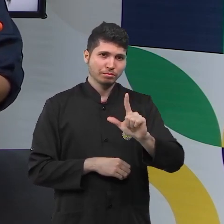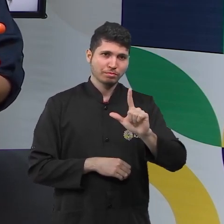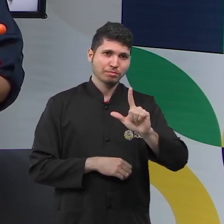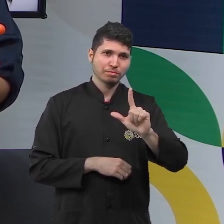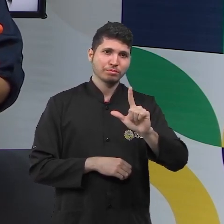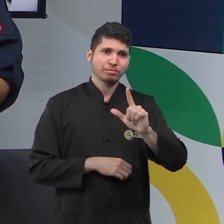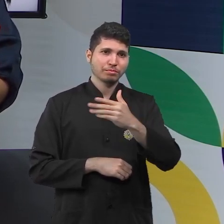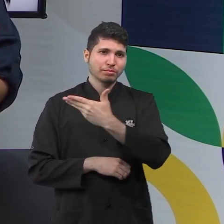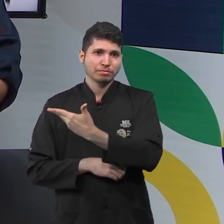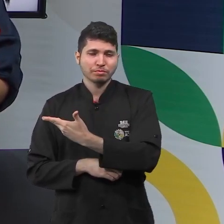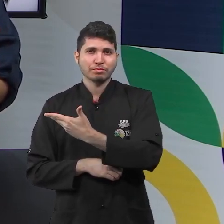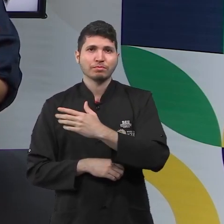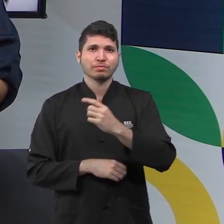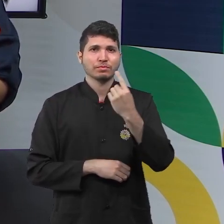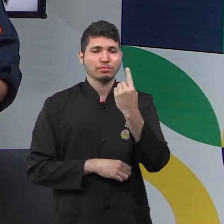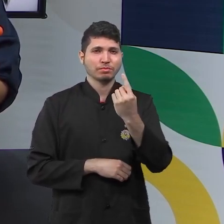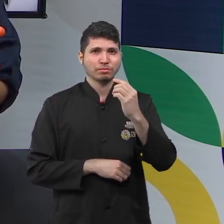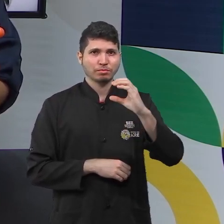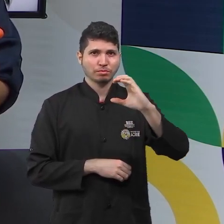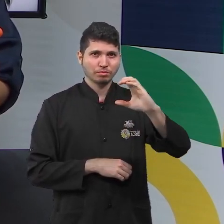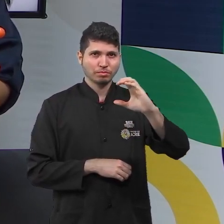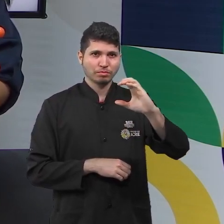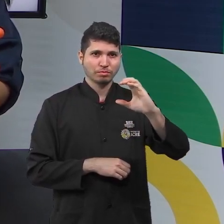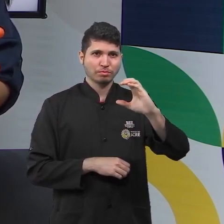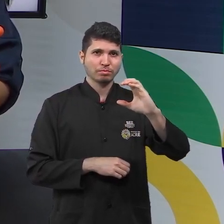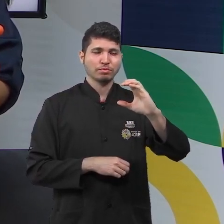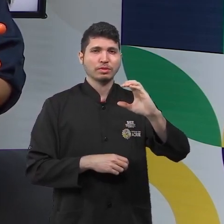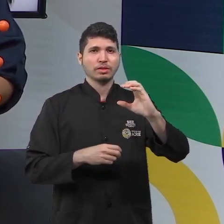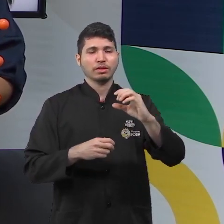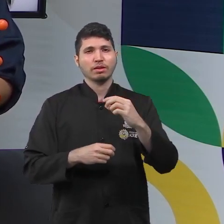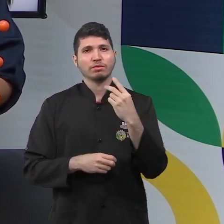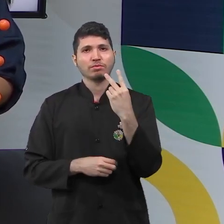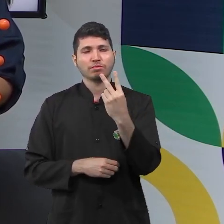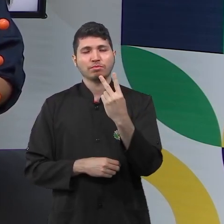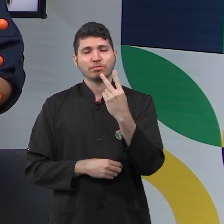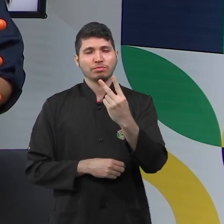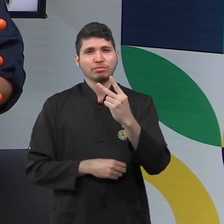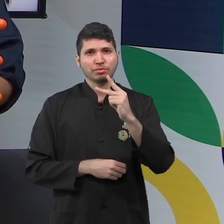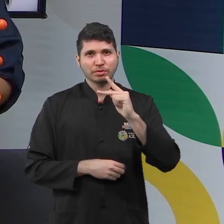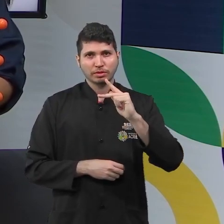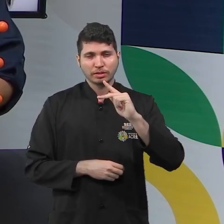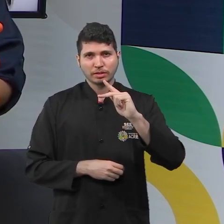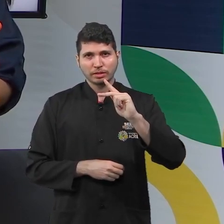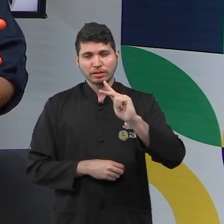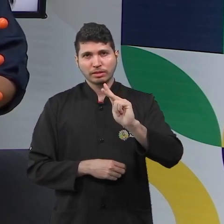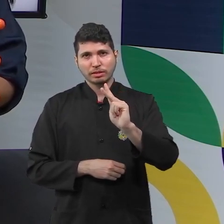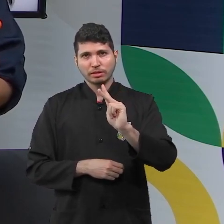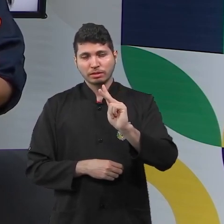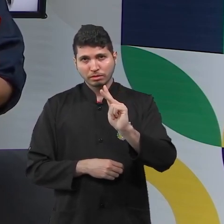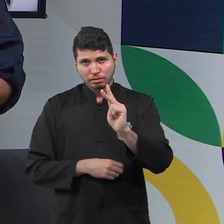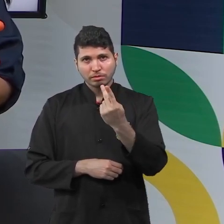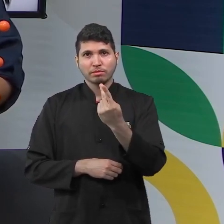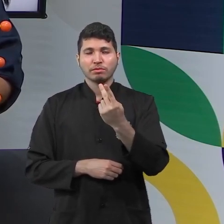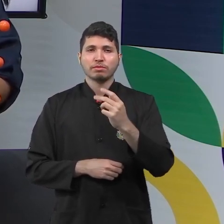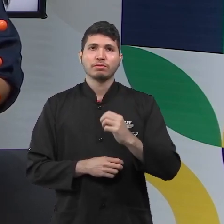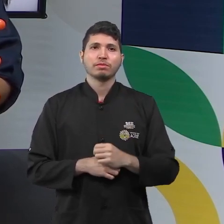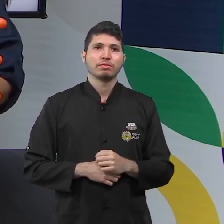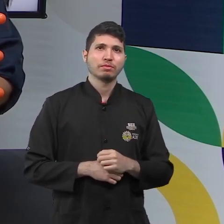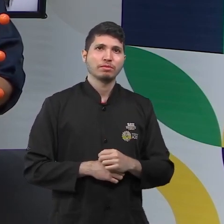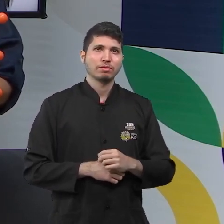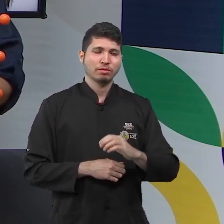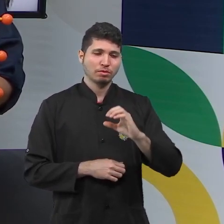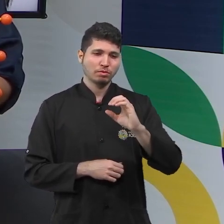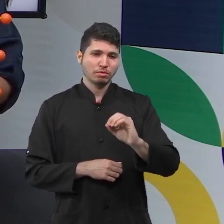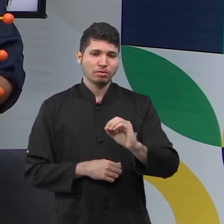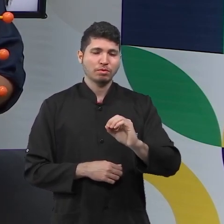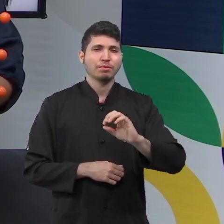glicerol vai ter um carbono ligado a 2 hidrogênios e um OH aqui, ó. Uma função álcool. Então,